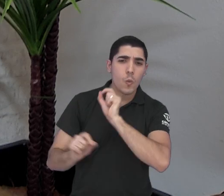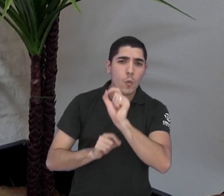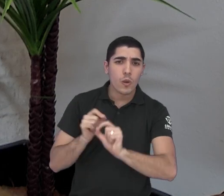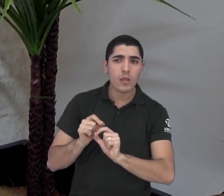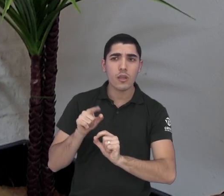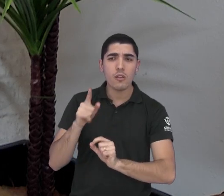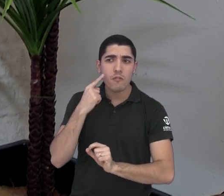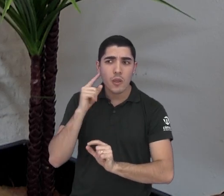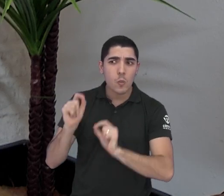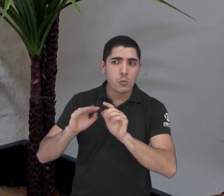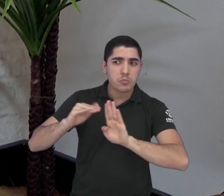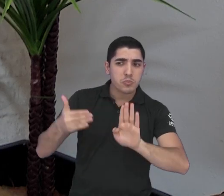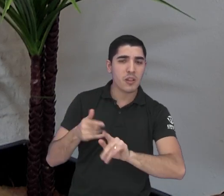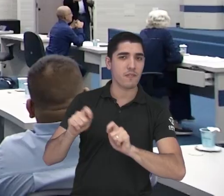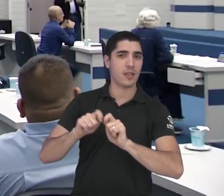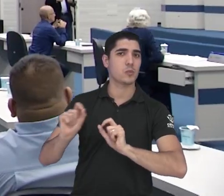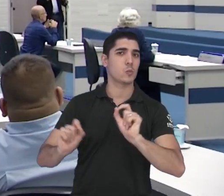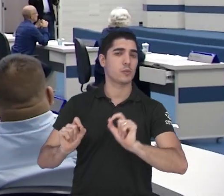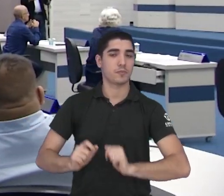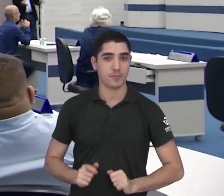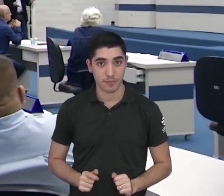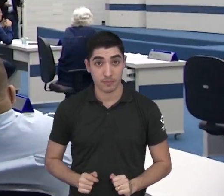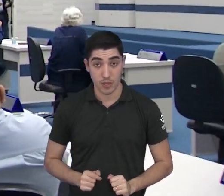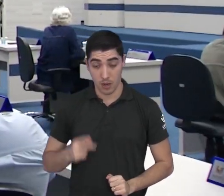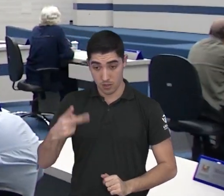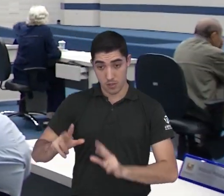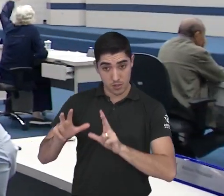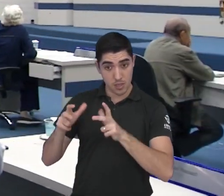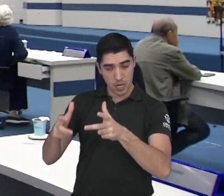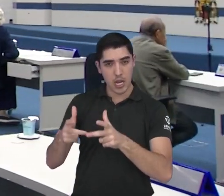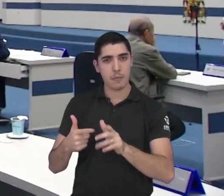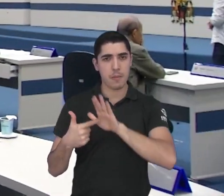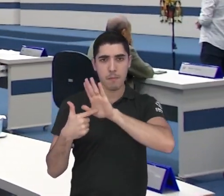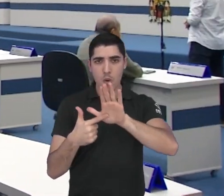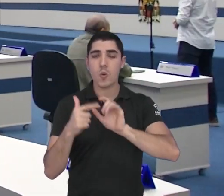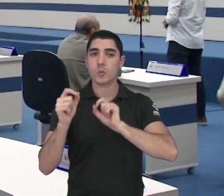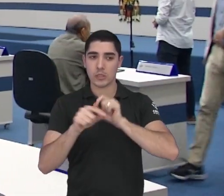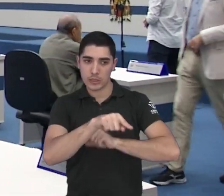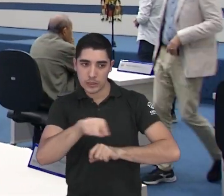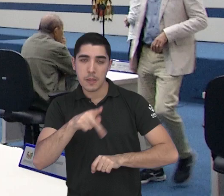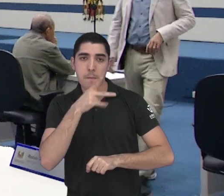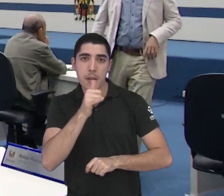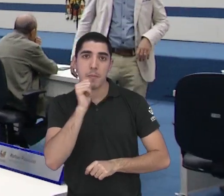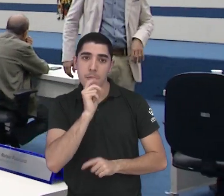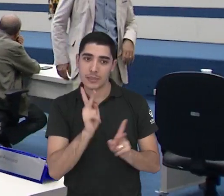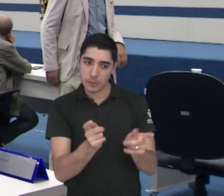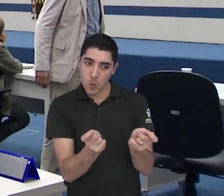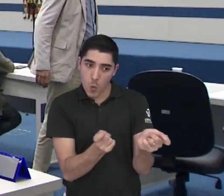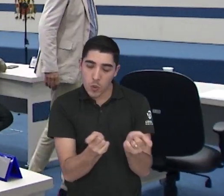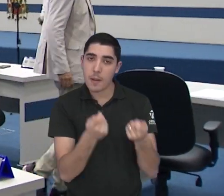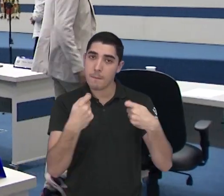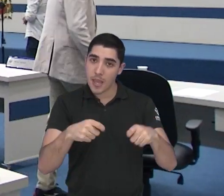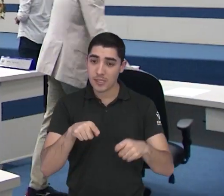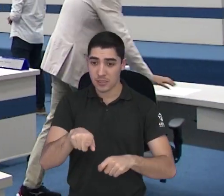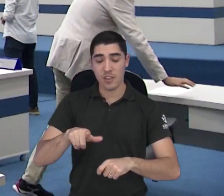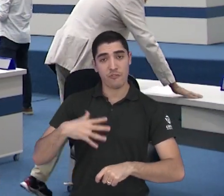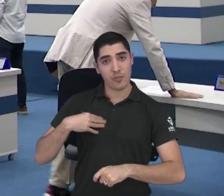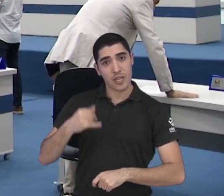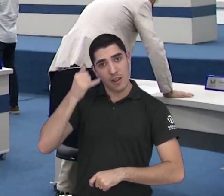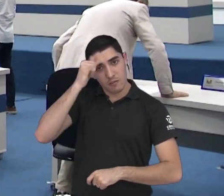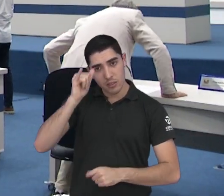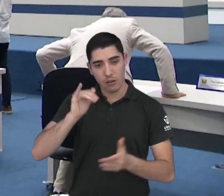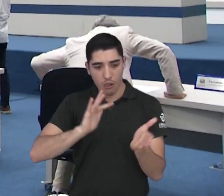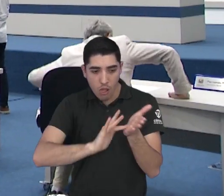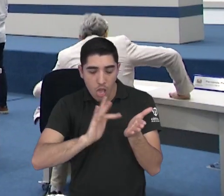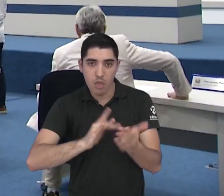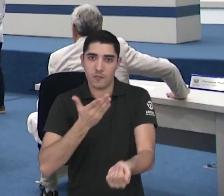conteúdo que vem sendo feito. Na Câmara, o controle dos pais sobre a exposição às telas é visto como essencial